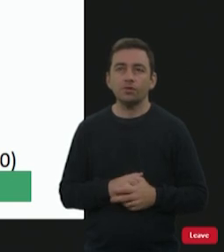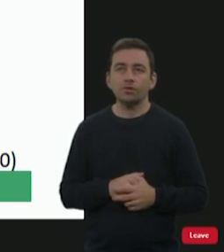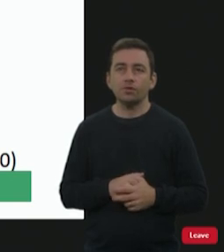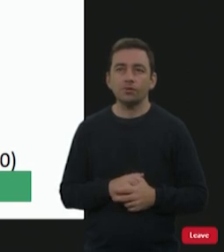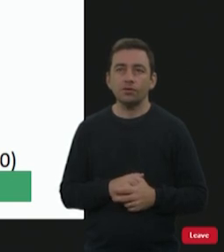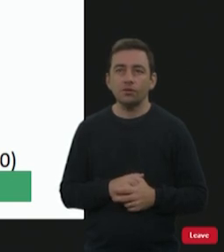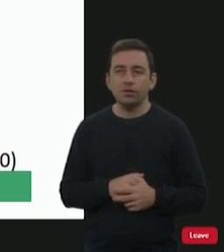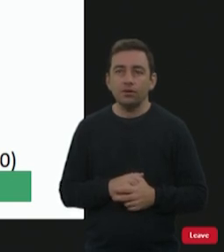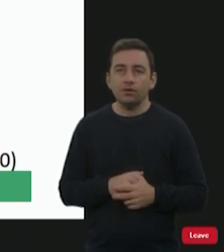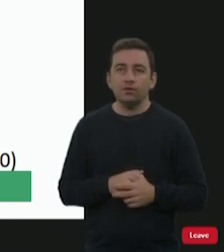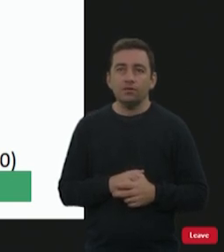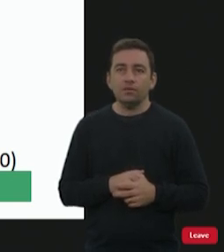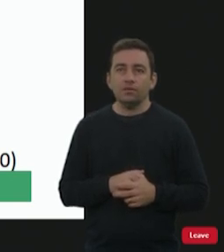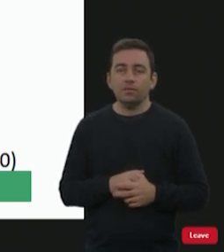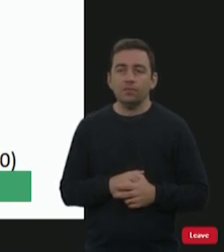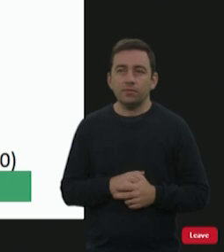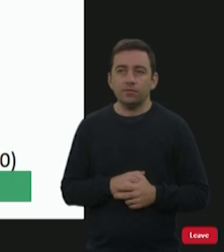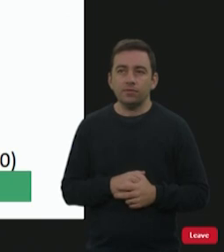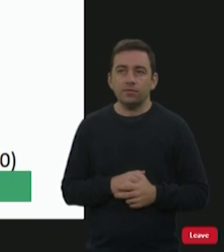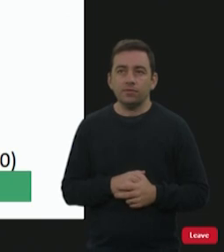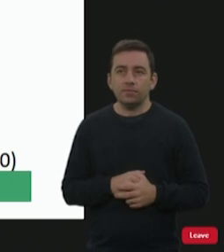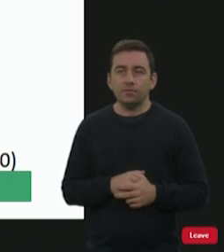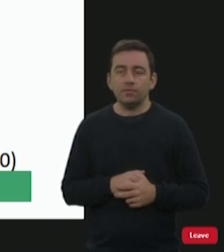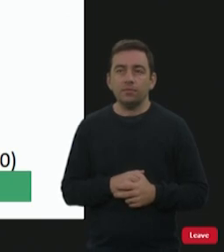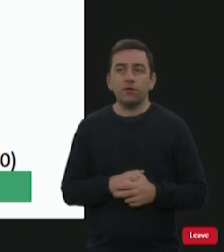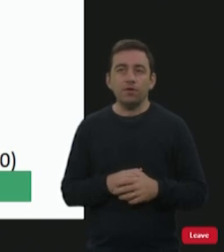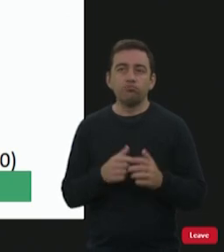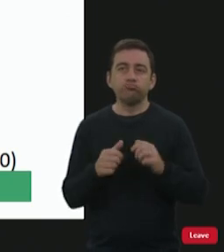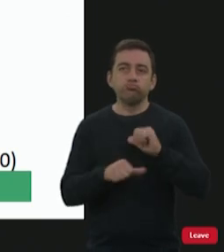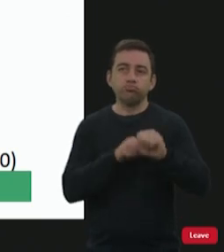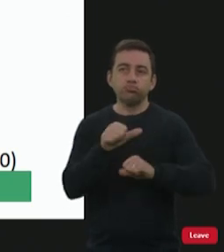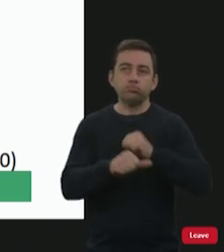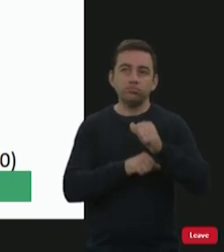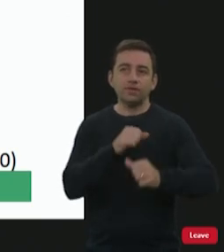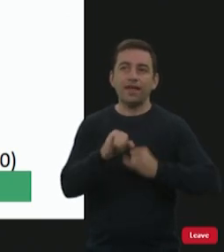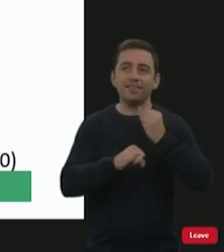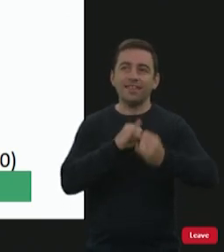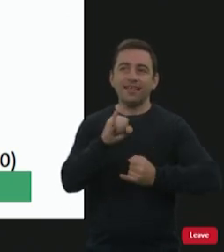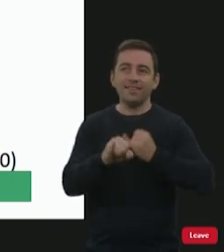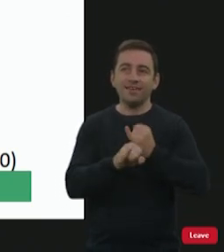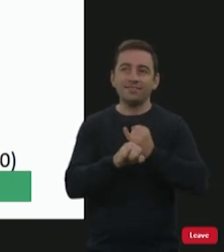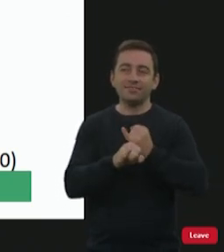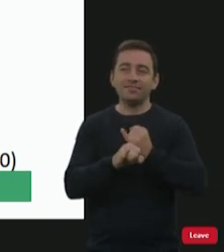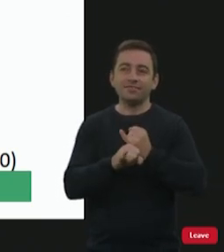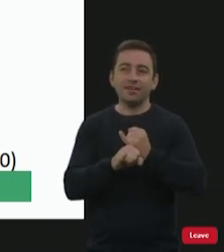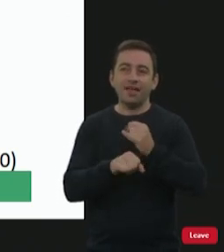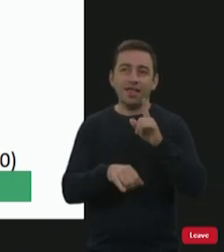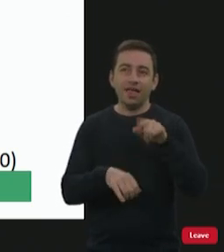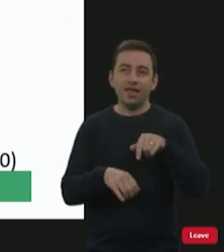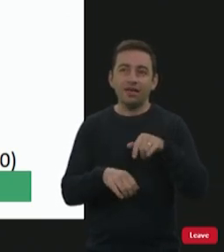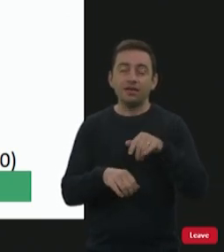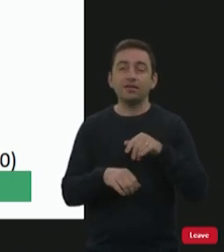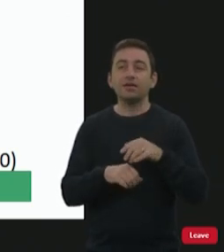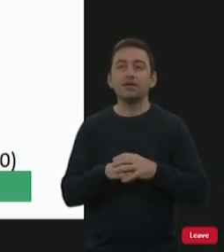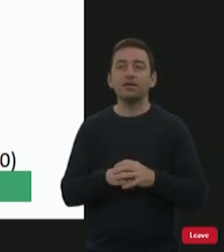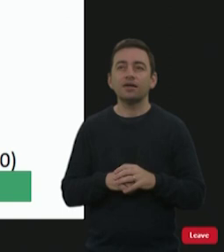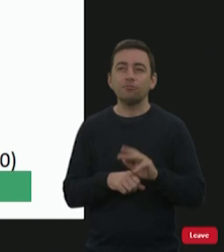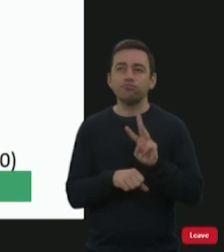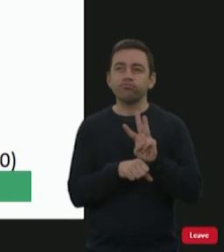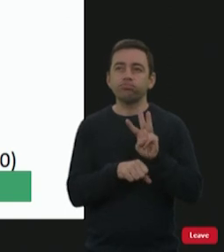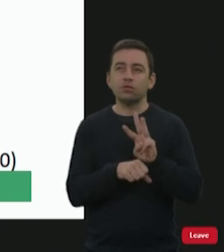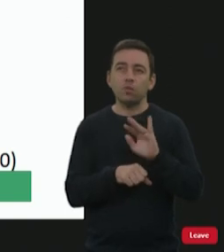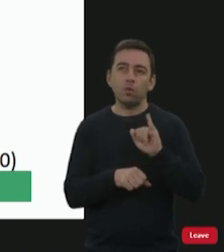Computador diferente, eu vou tentar em outra rede. Não, o problema não é o computador, doutor, é a rede. O senhor está com uma rede de